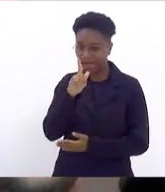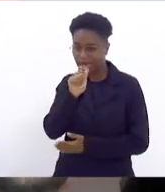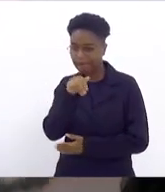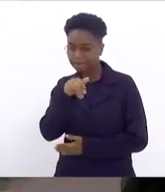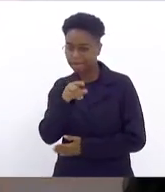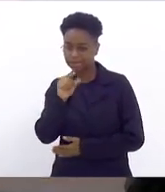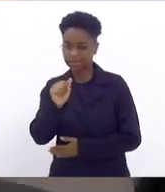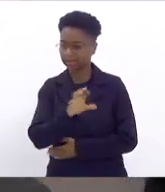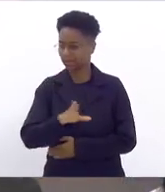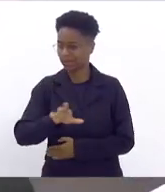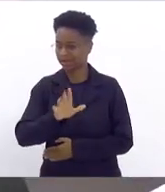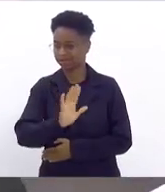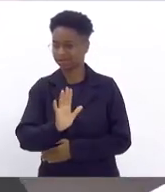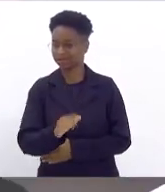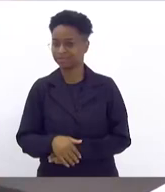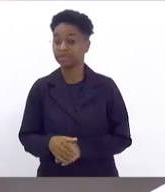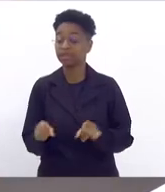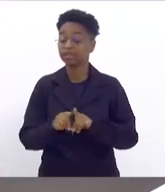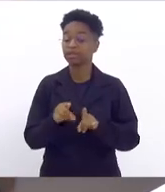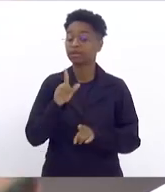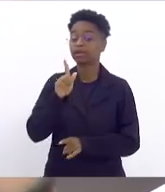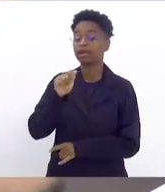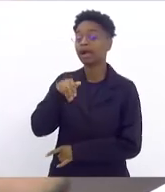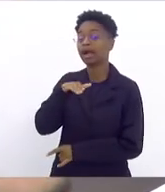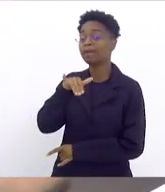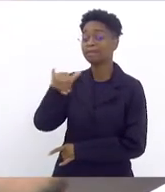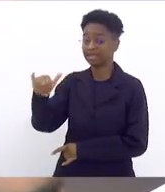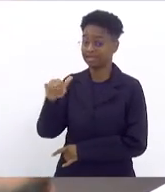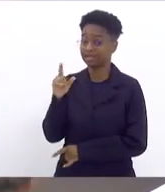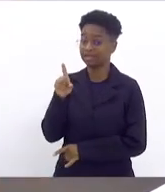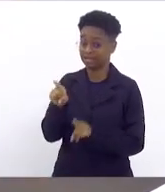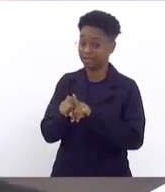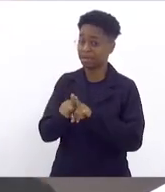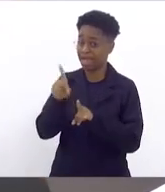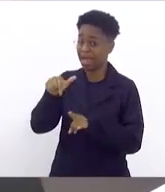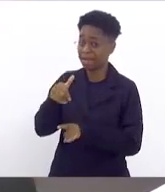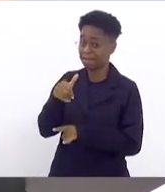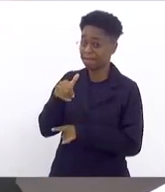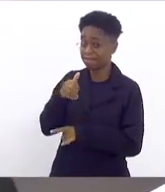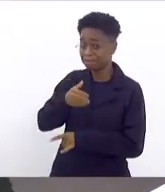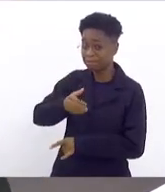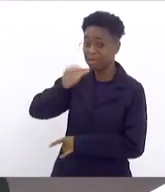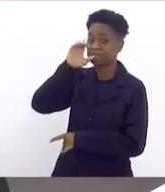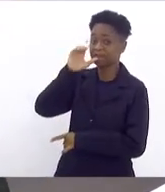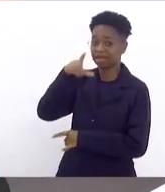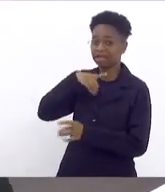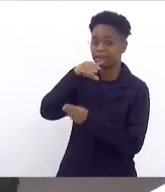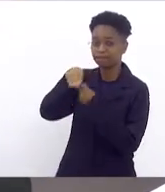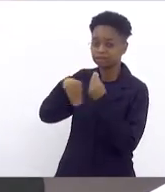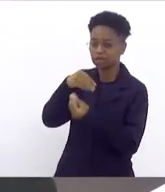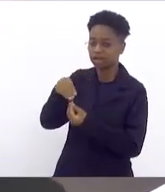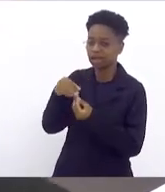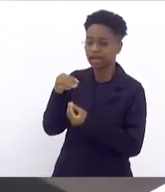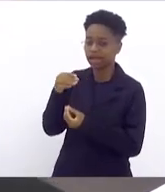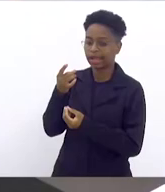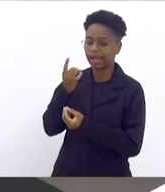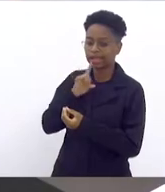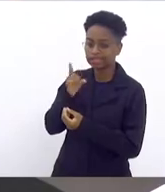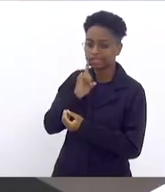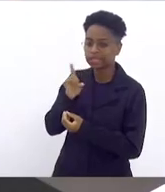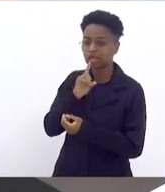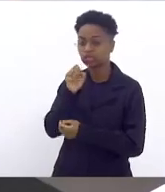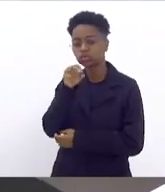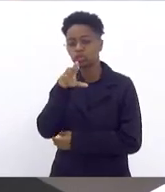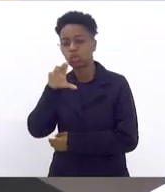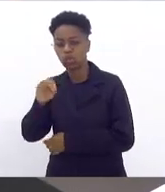não. E Gami também, presidente, é uma bebida também que envolve... Cachaça, que suco, água, gelo. É, o nome